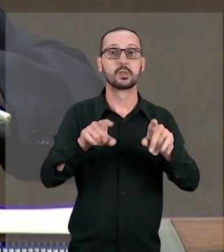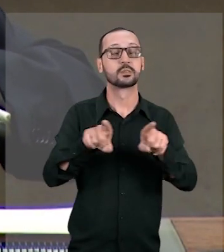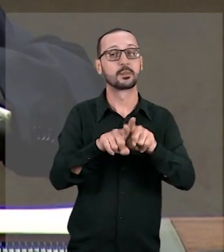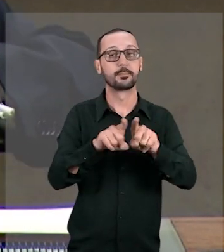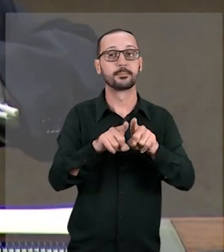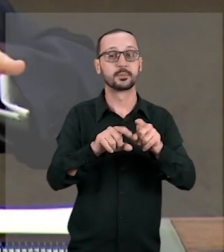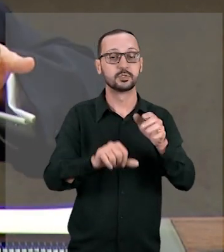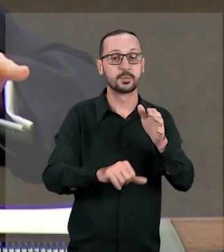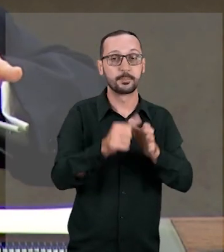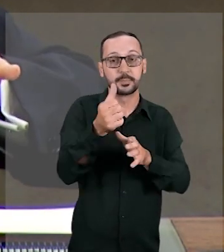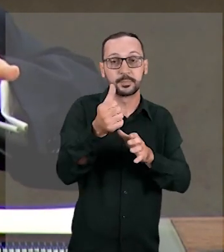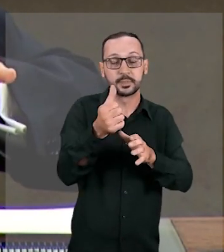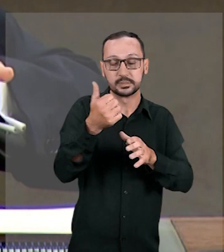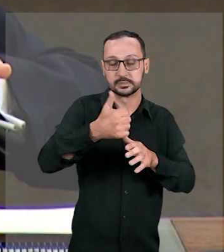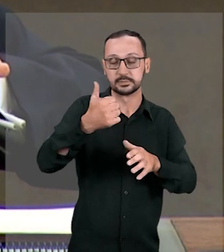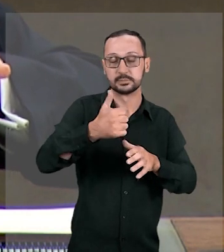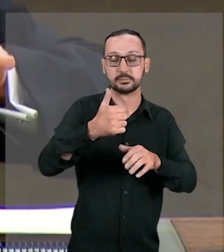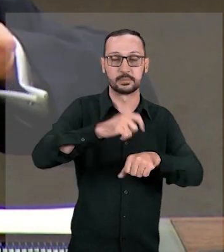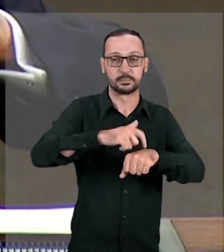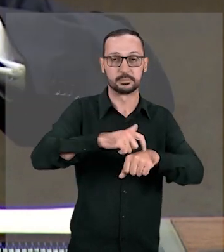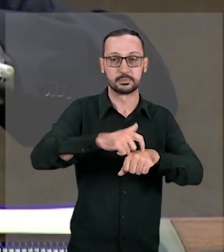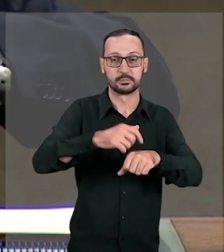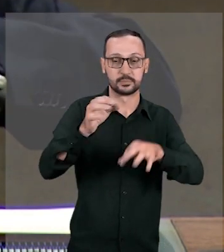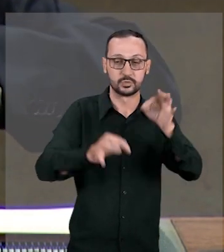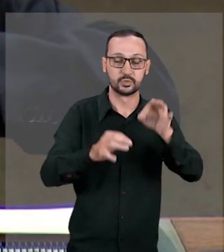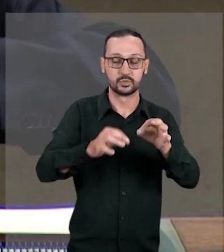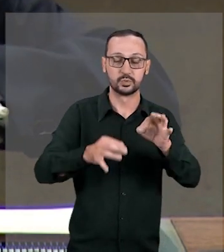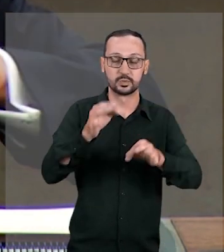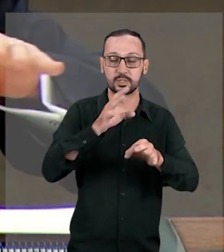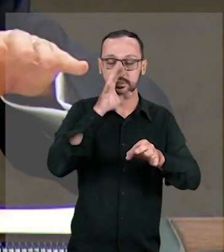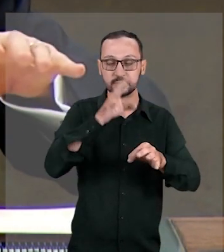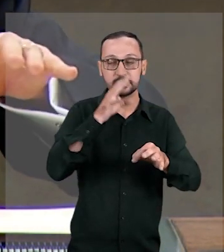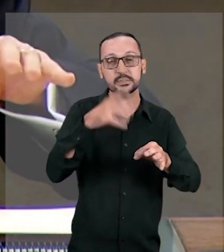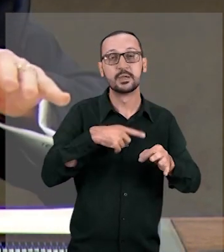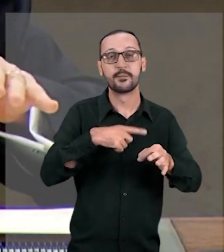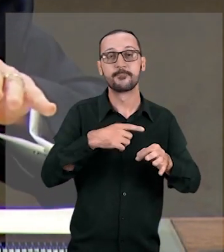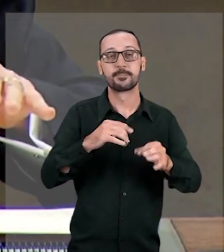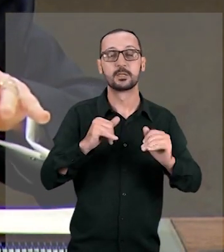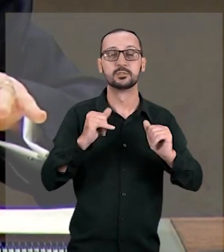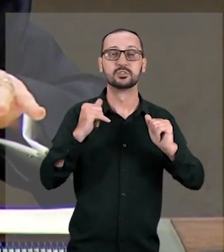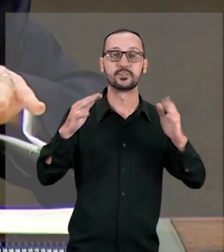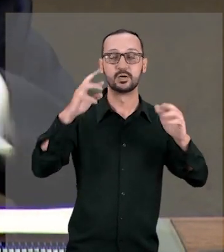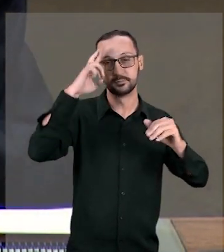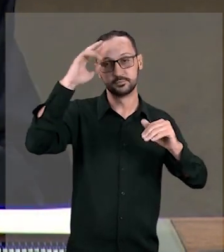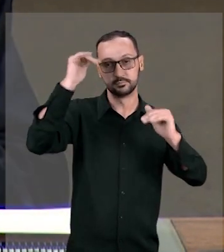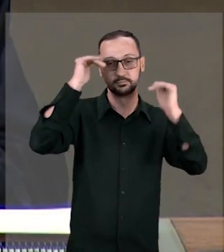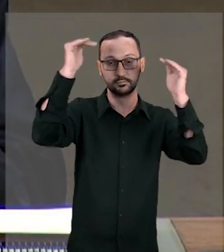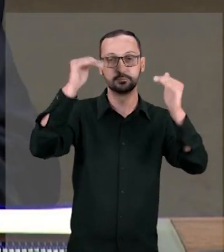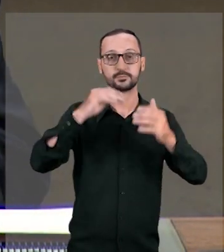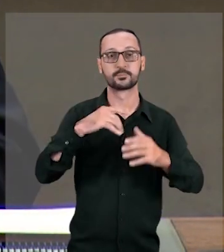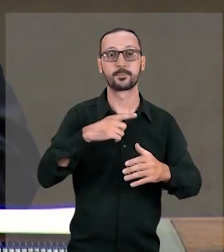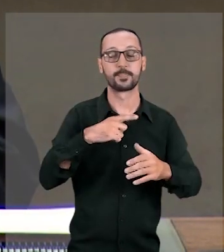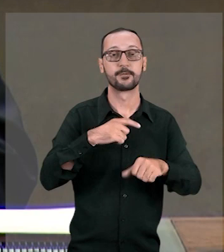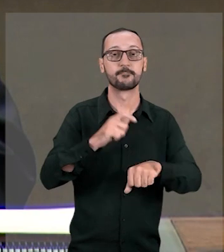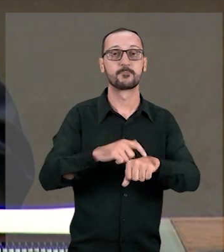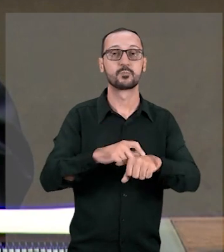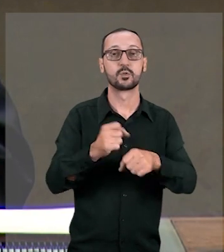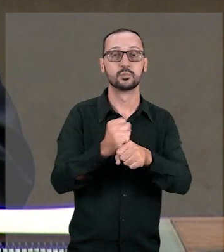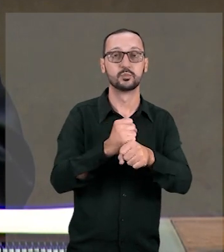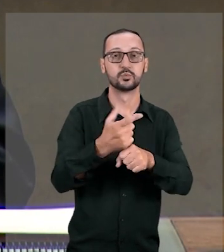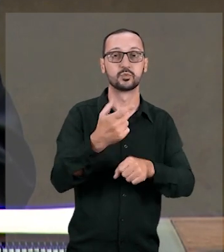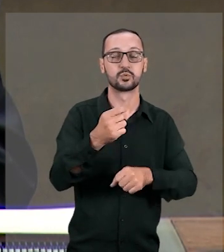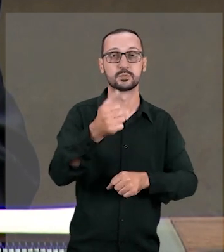penal de primeira instância para uma enorme quantidade de autoridades. O que aconteceu em algum momento